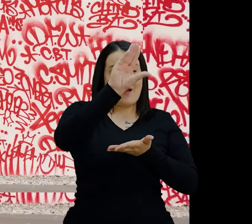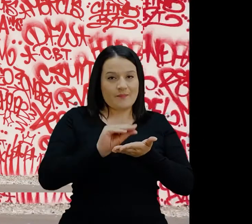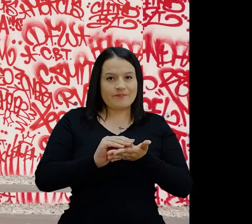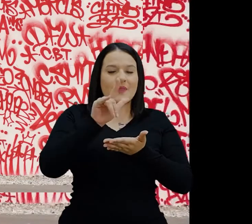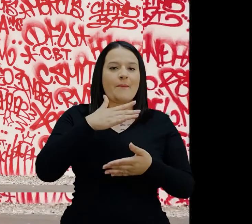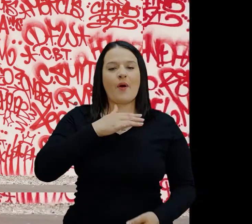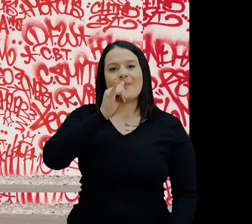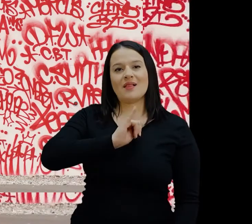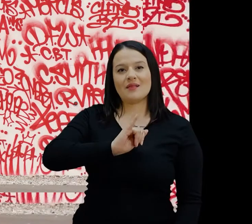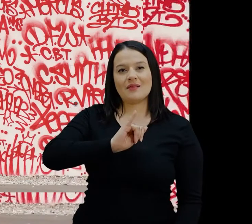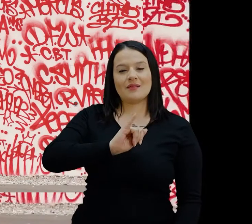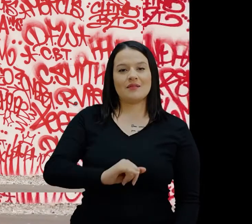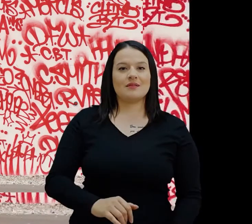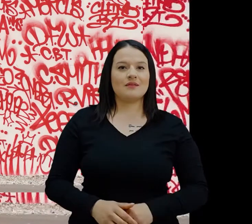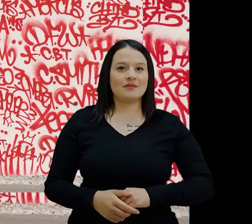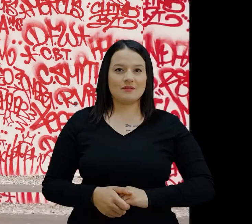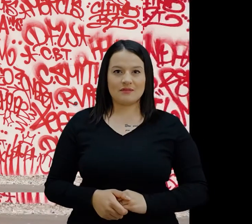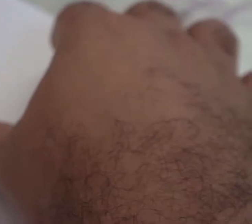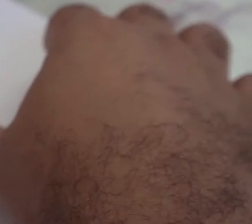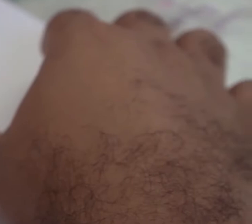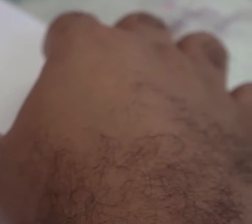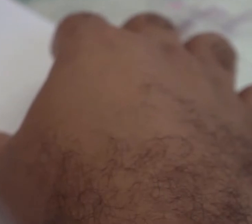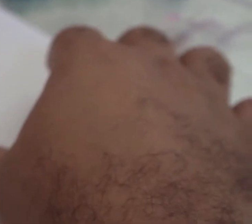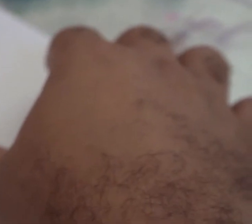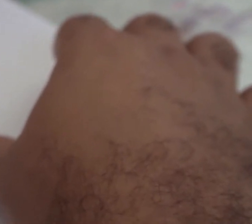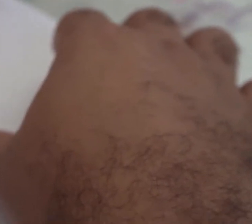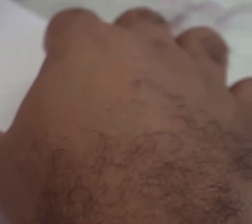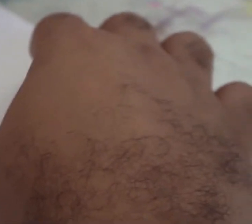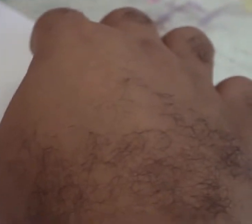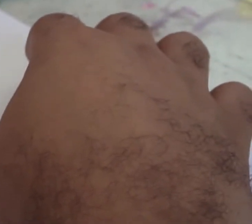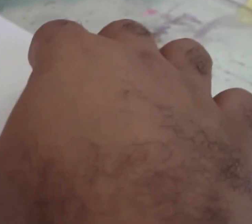lá nos Estados Unidos, né? E aqui é isso, é um apelido.